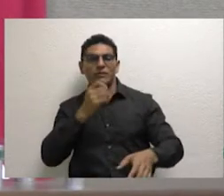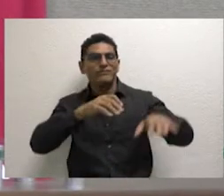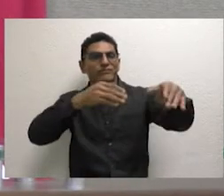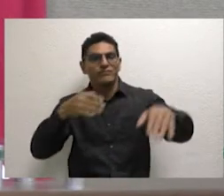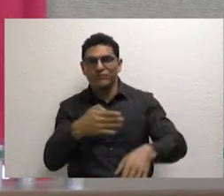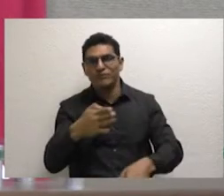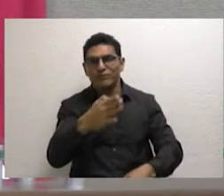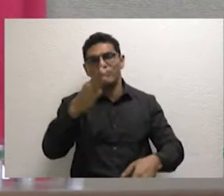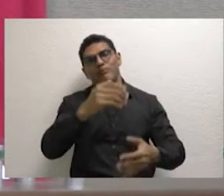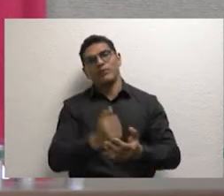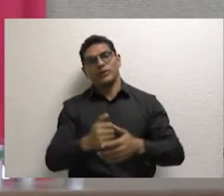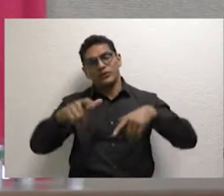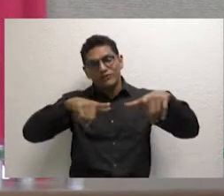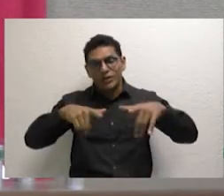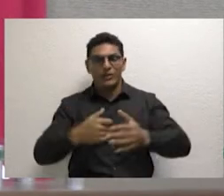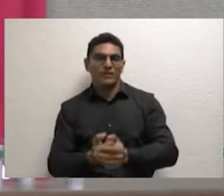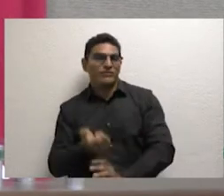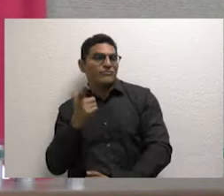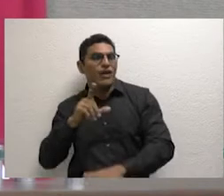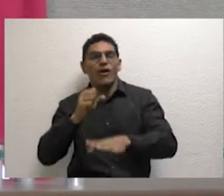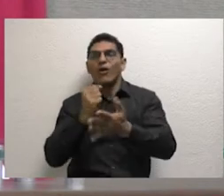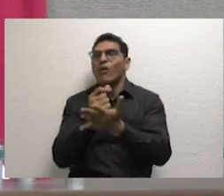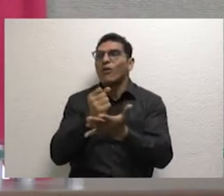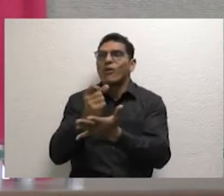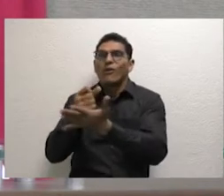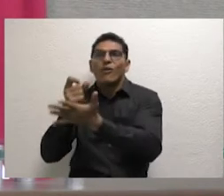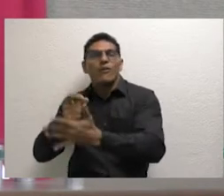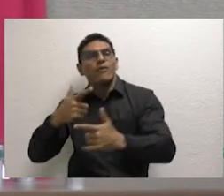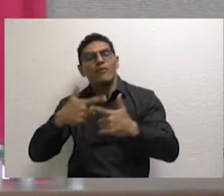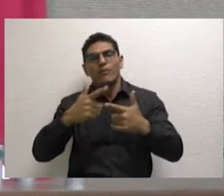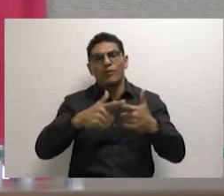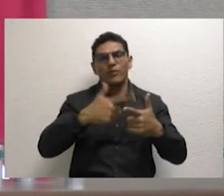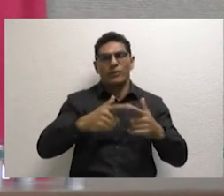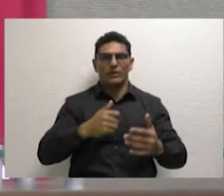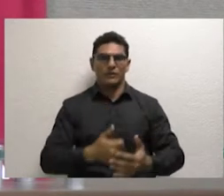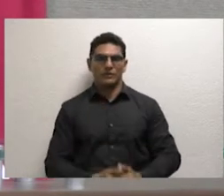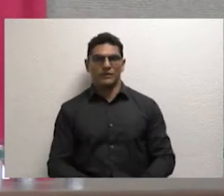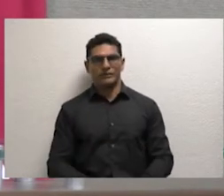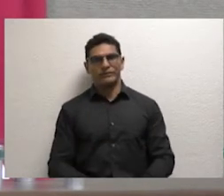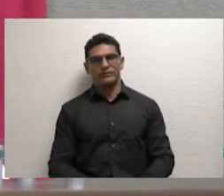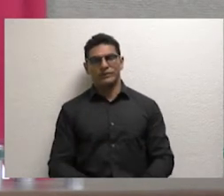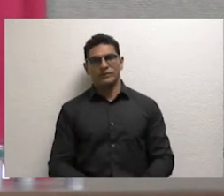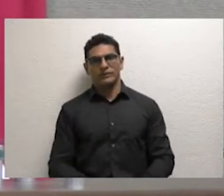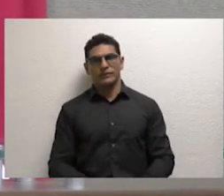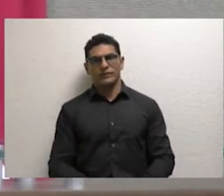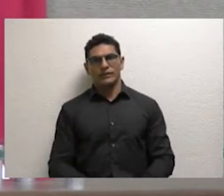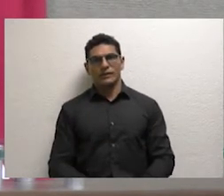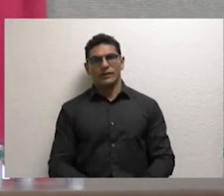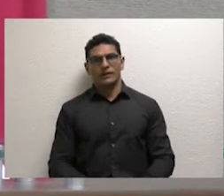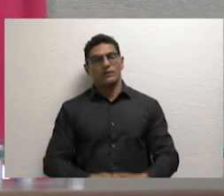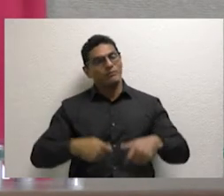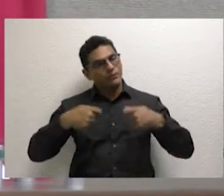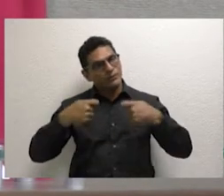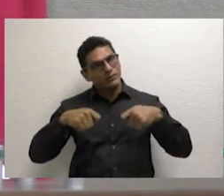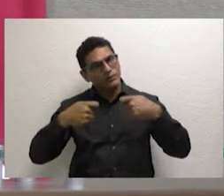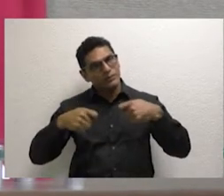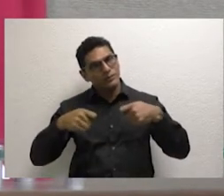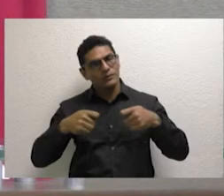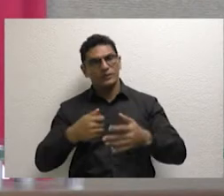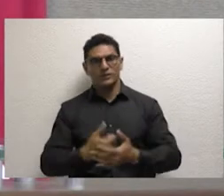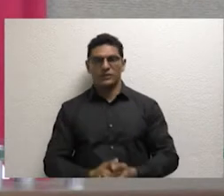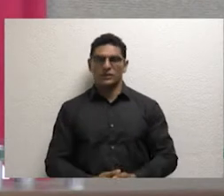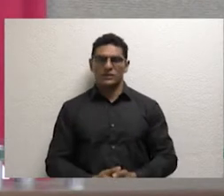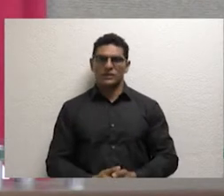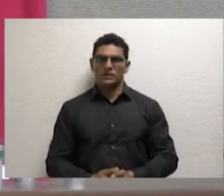parte para que a gente consiga desenvolver o nosso interior a partir do setor primário. Isso é uma questão de necessidade de ter ou é completamente